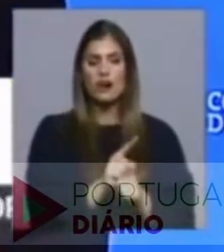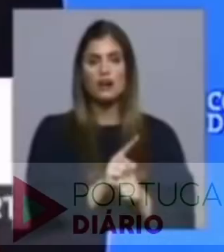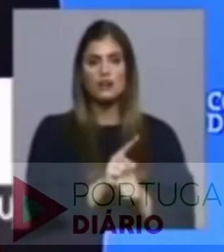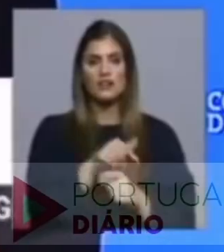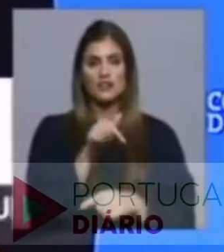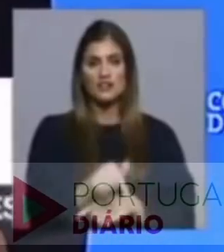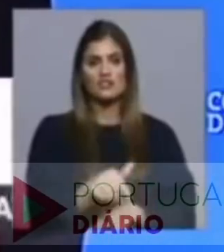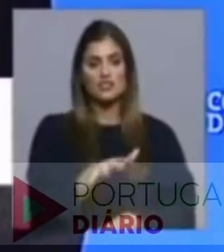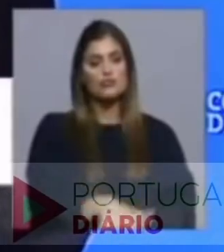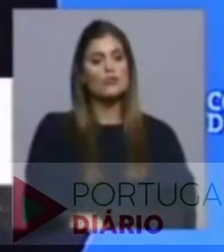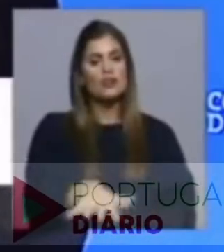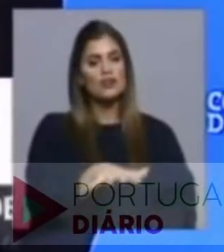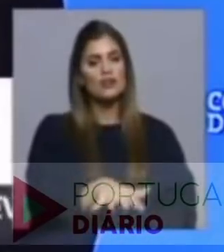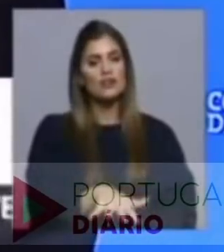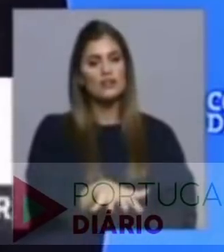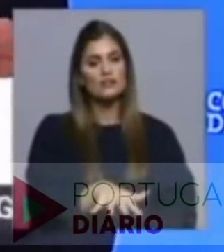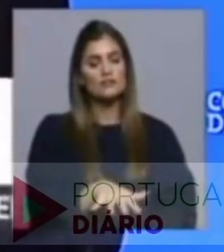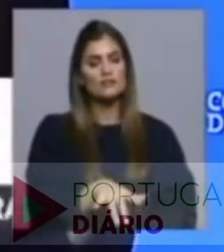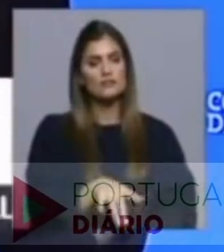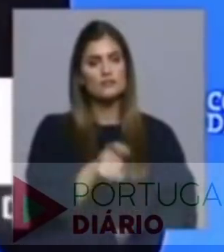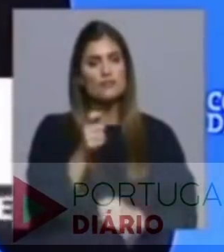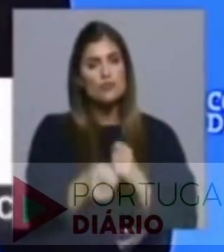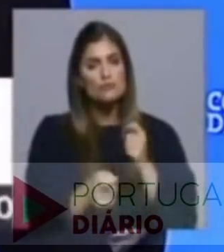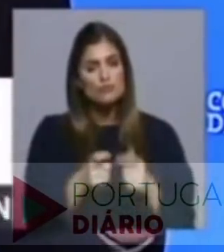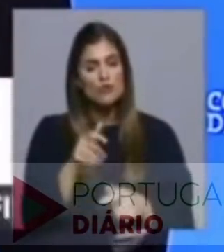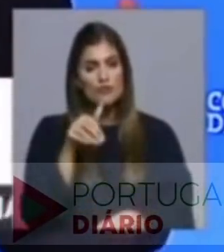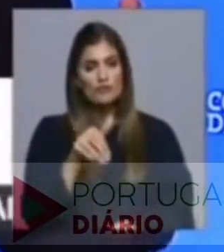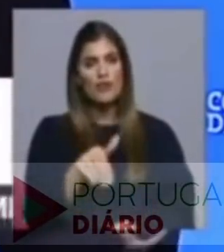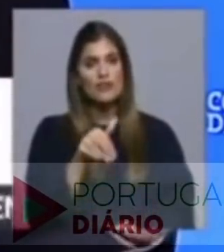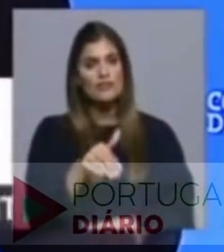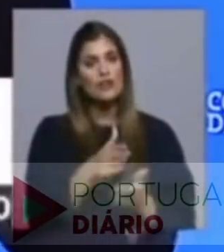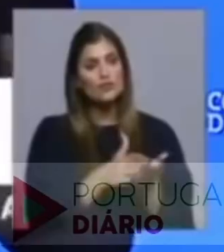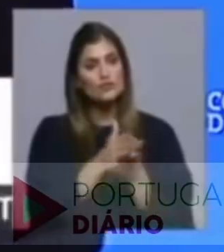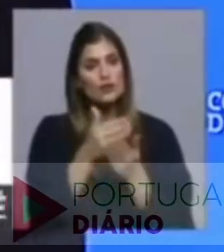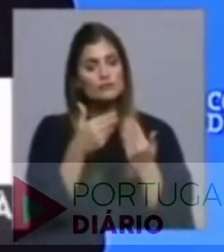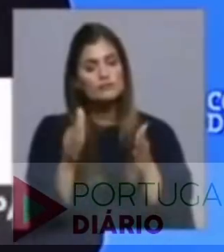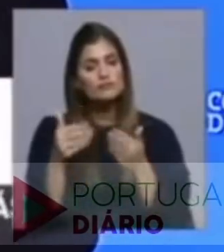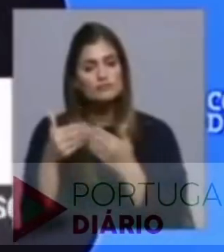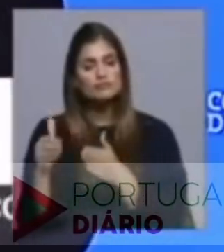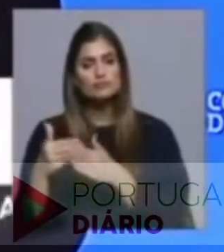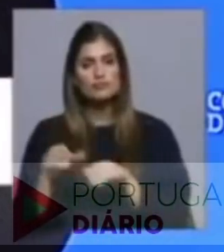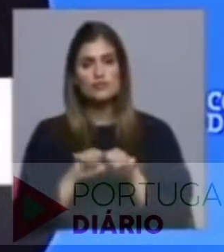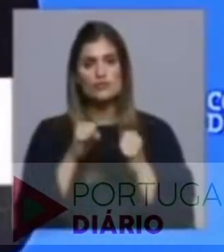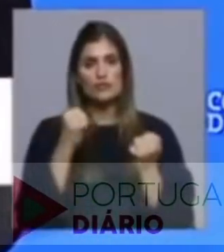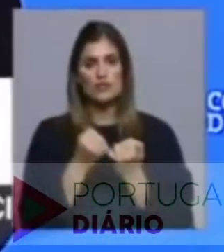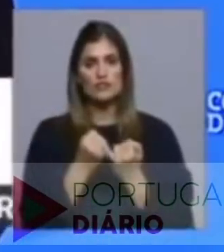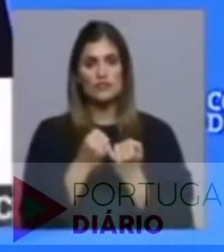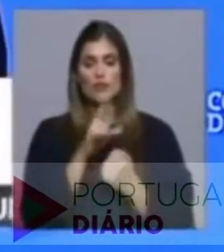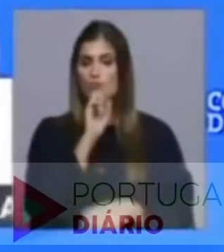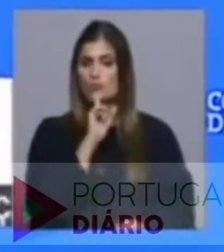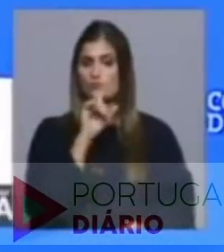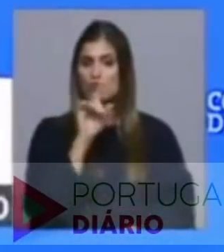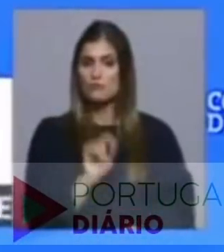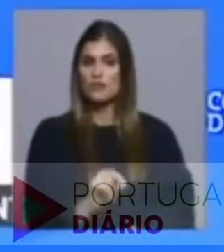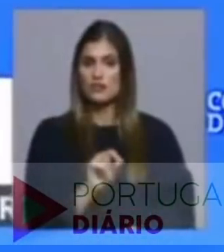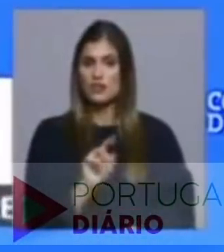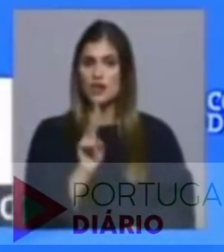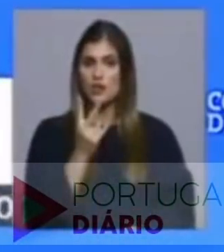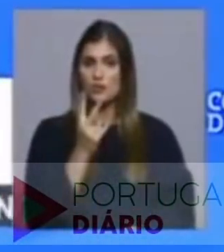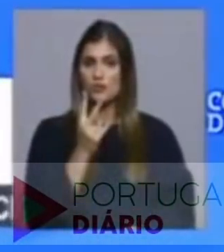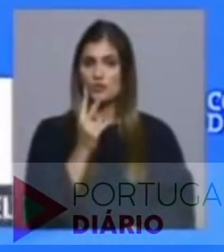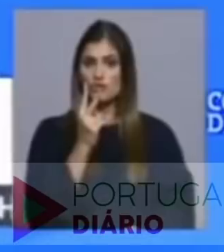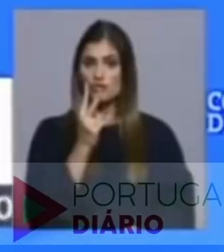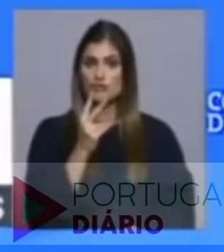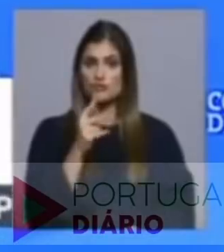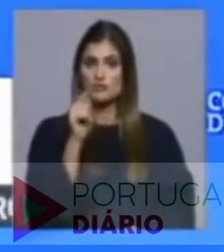nesta zona onde progressivamente vamos continuar a reabrir a sociedade, como podemos entrar naquelas duas zonas amarelo